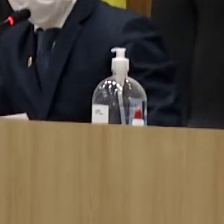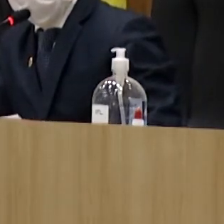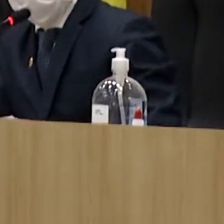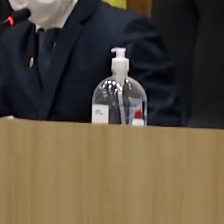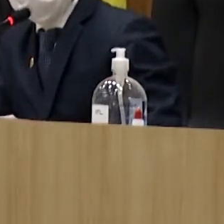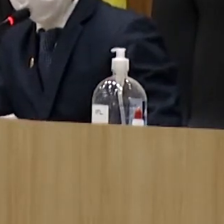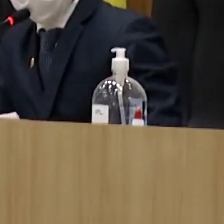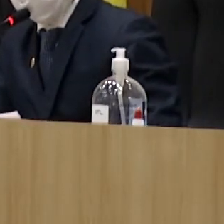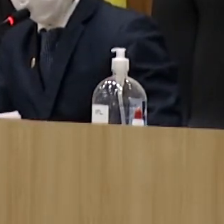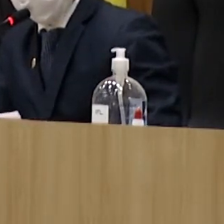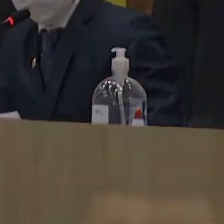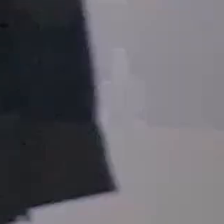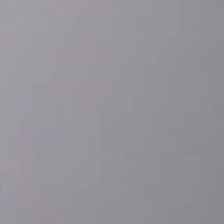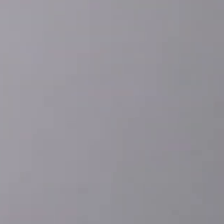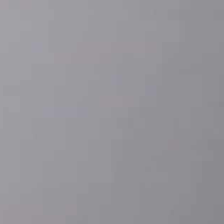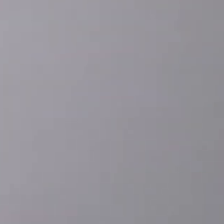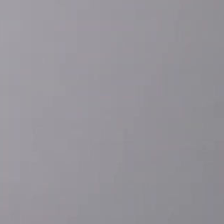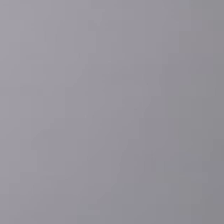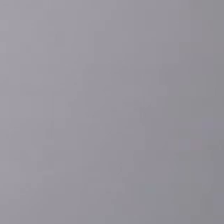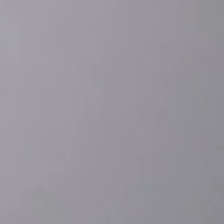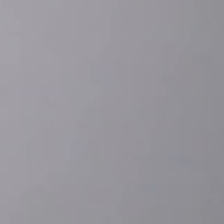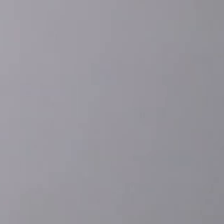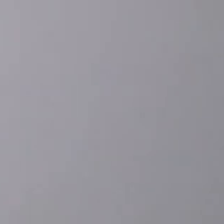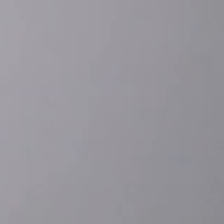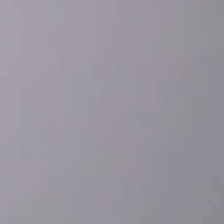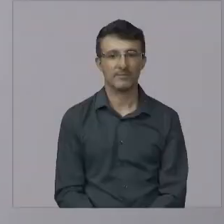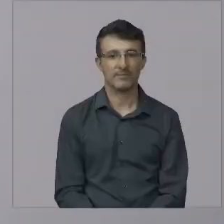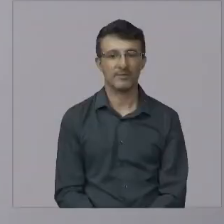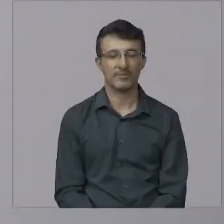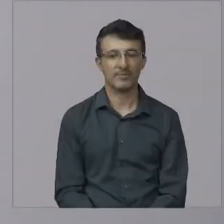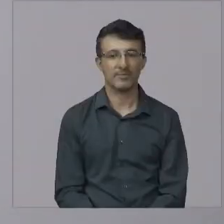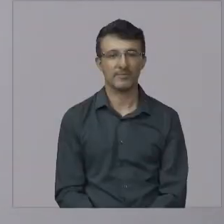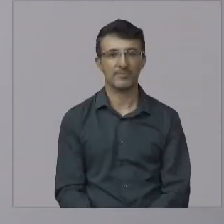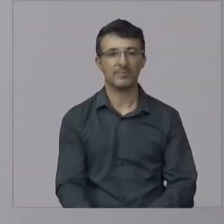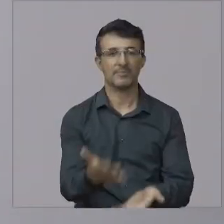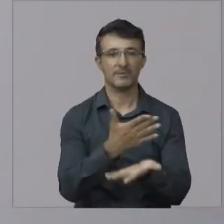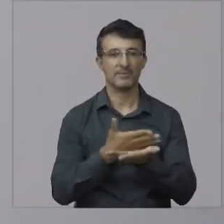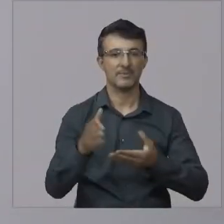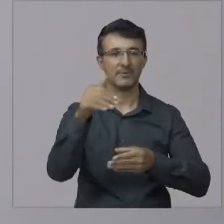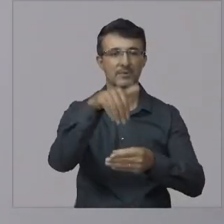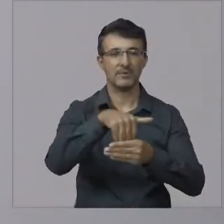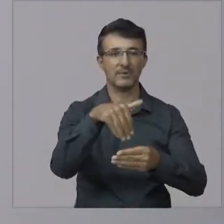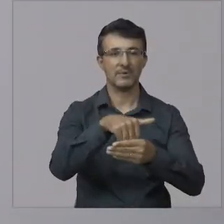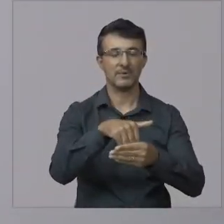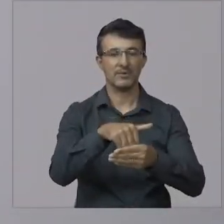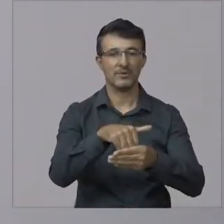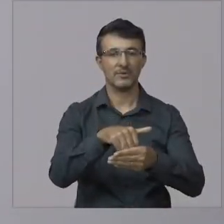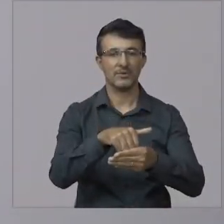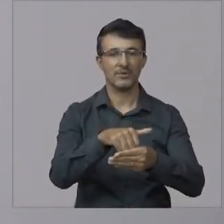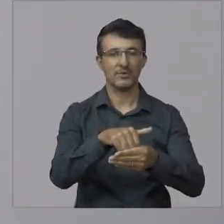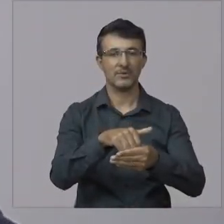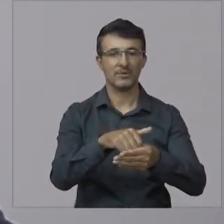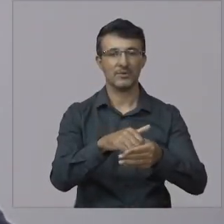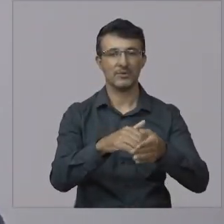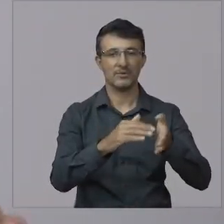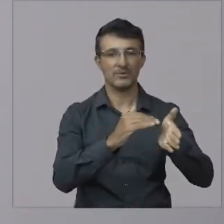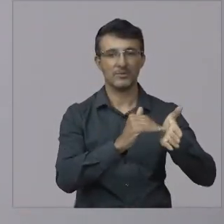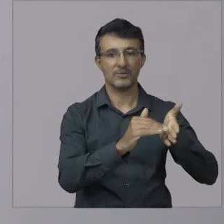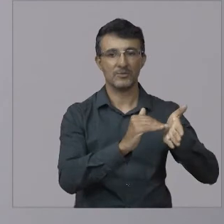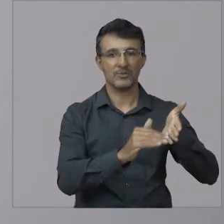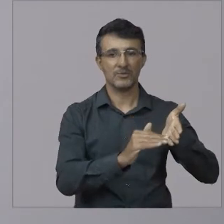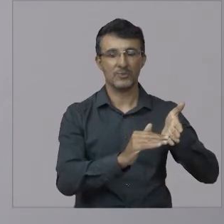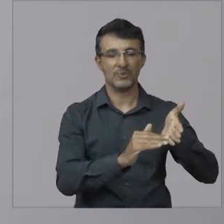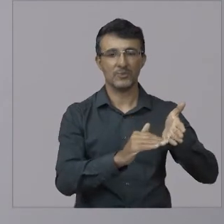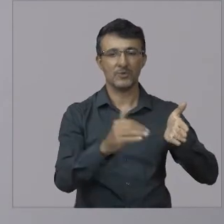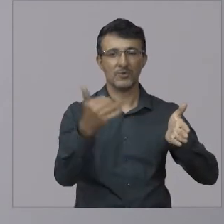Passaremos então agora a votação para eleição para o cargo de primeiro secretário.